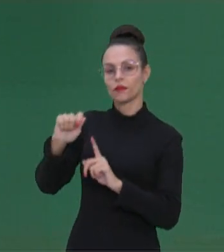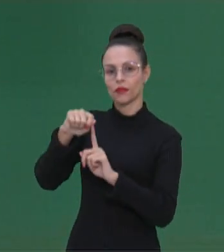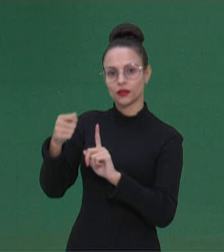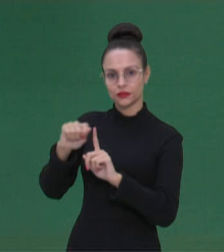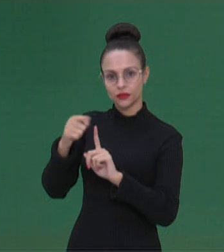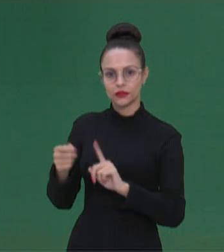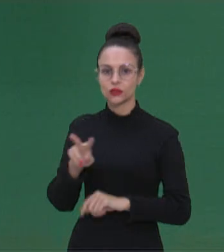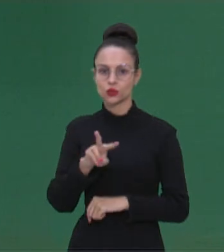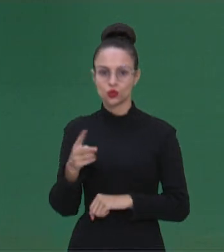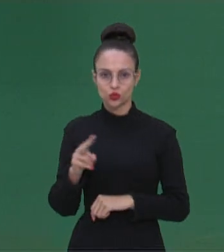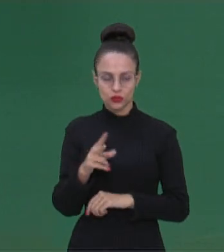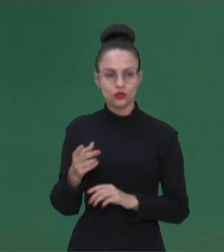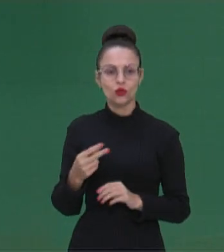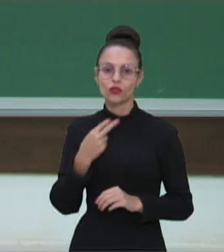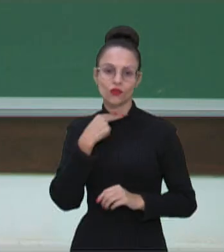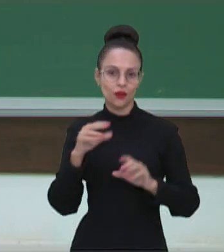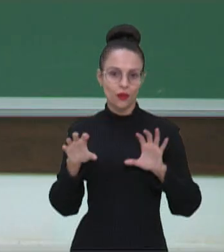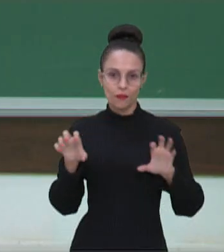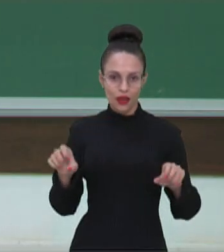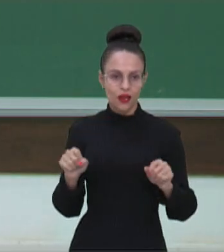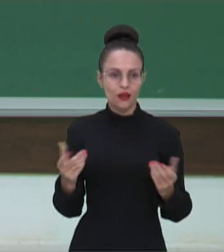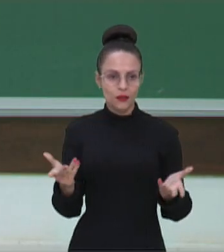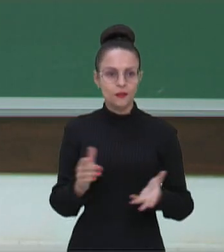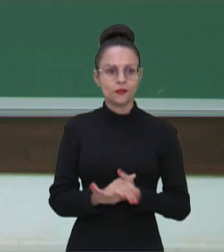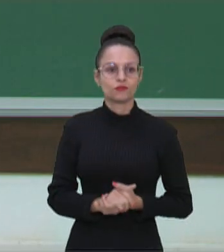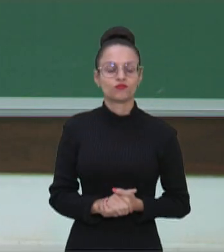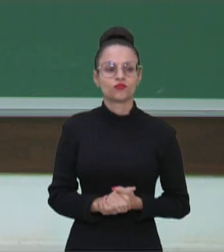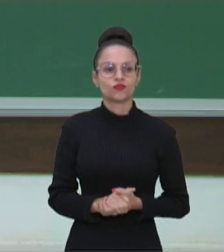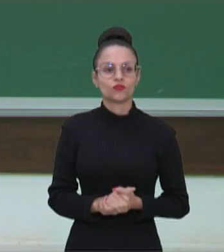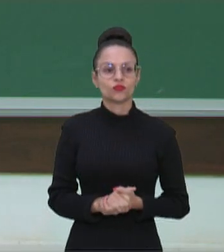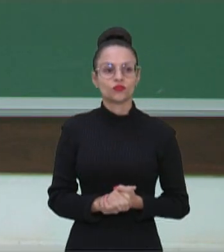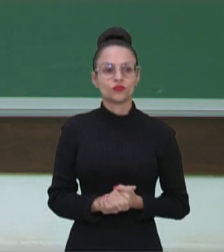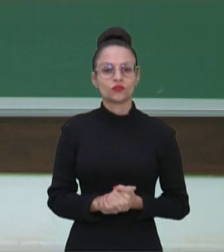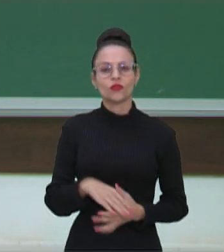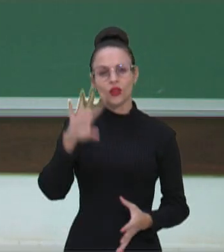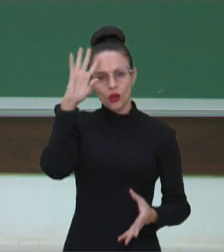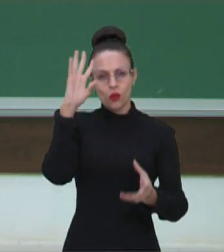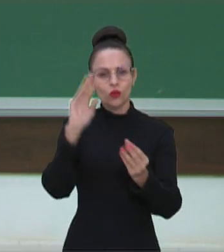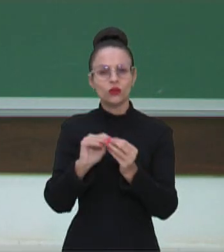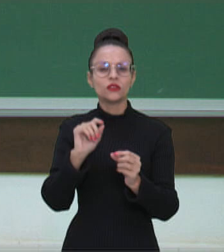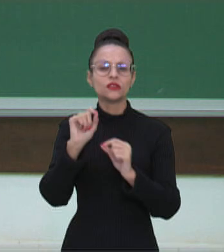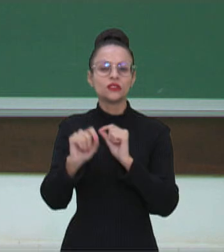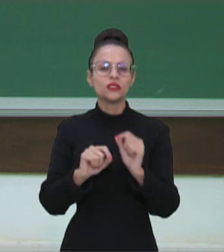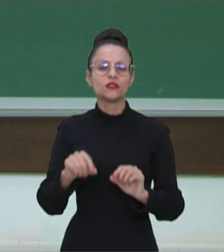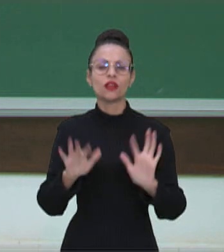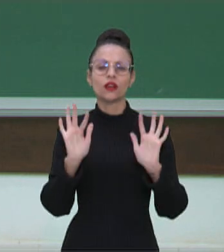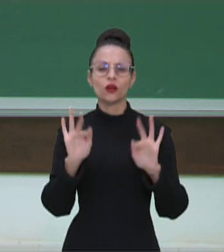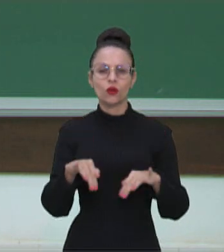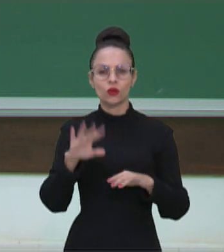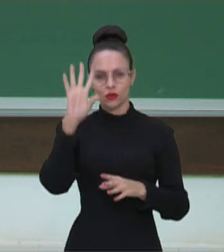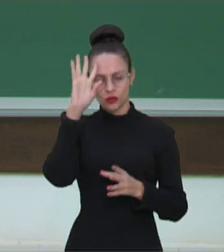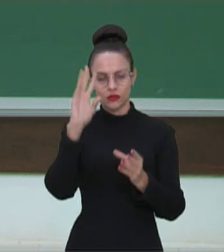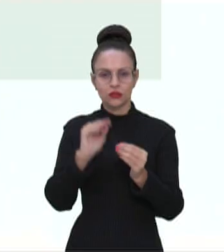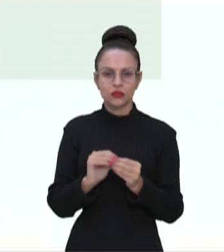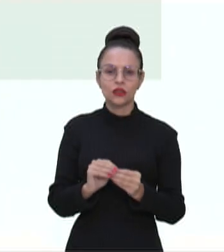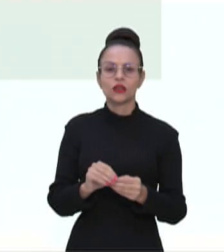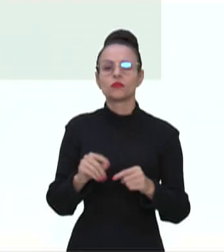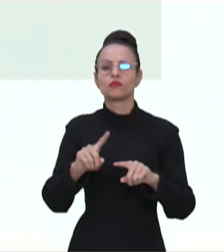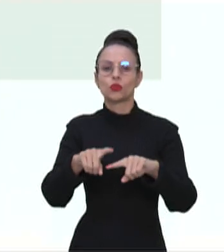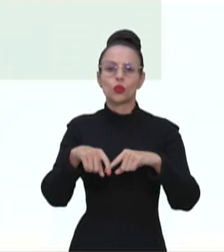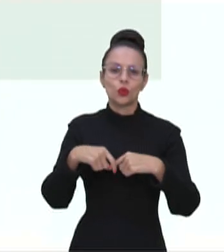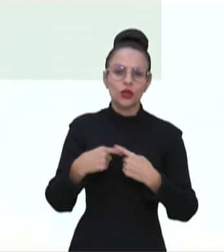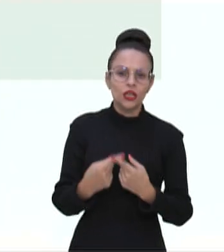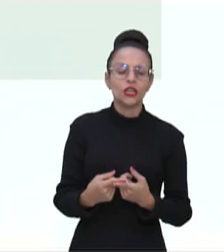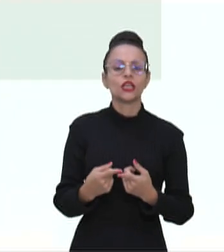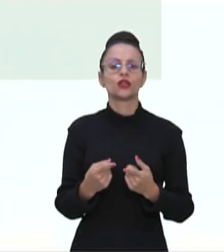banana. As duas coisas você não pode pegar ao mesmo tempo. Conclusiva, me dá a ideia de conclusão. Logo,